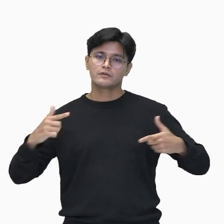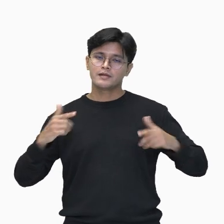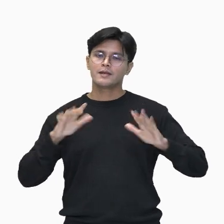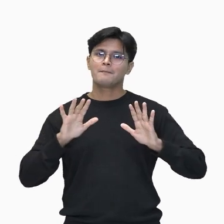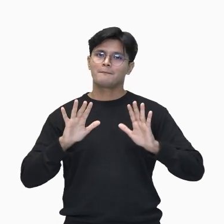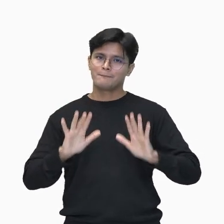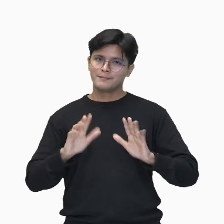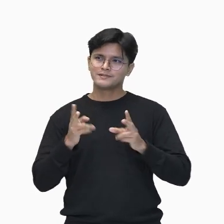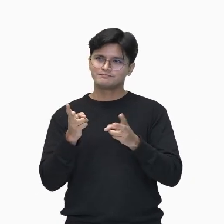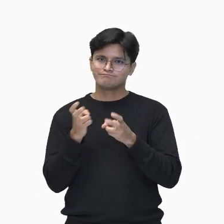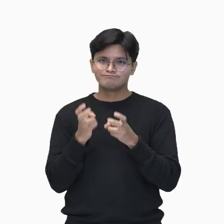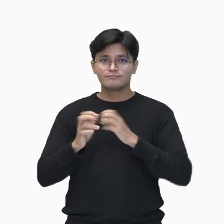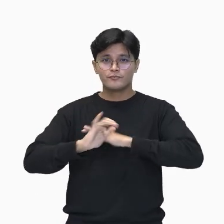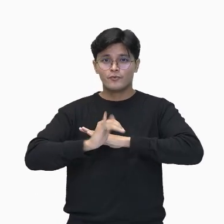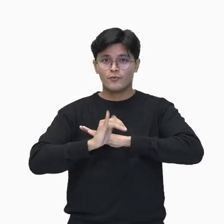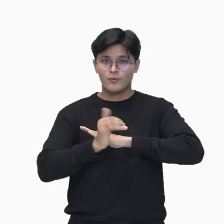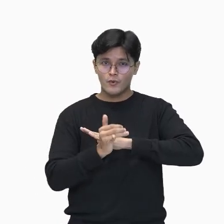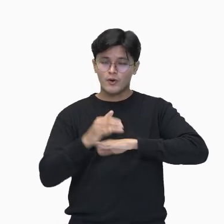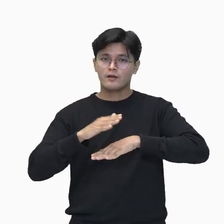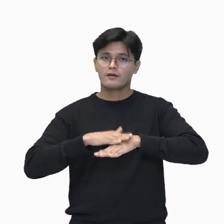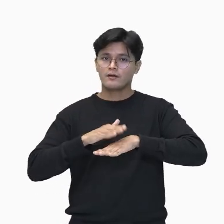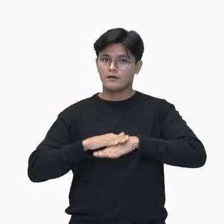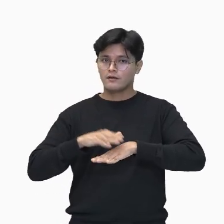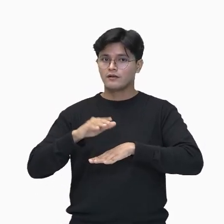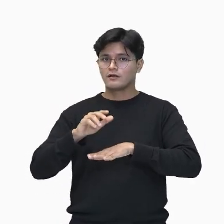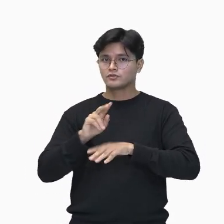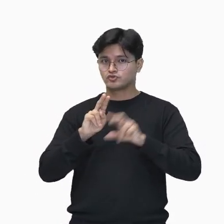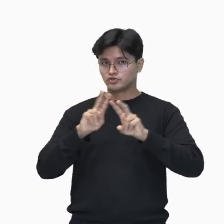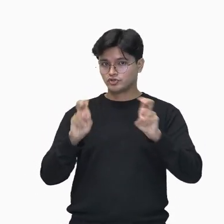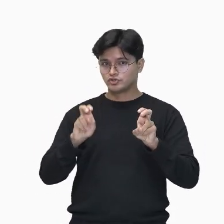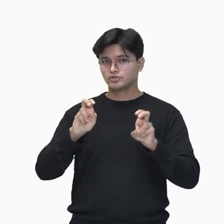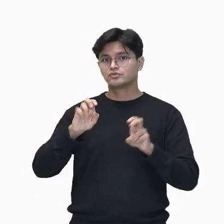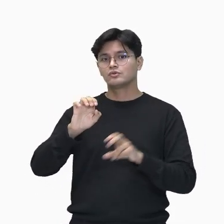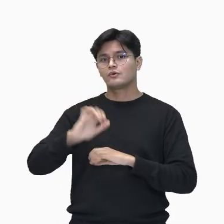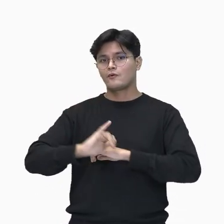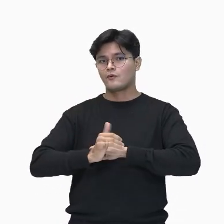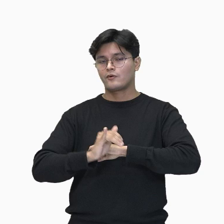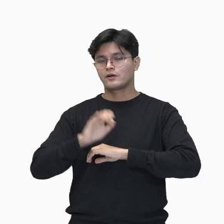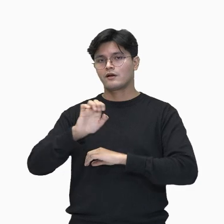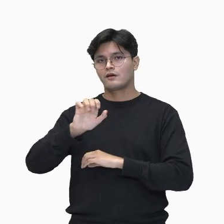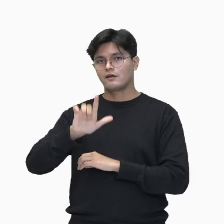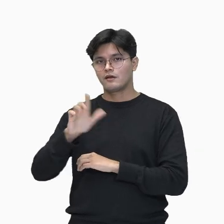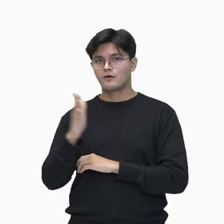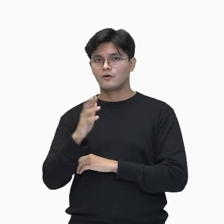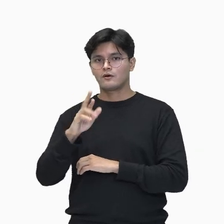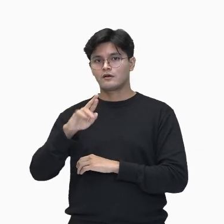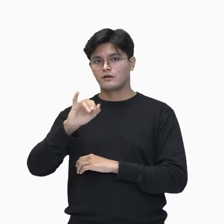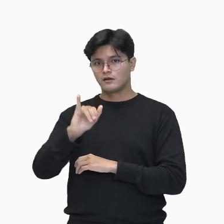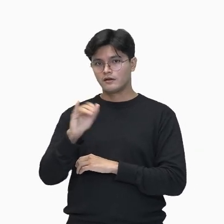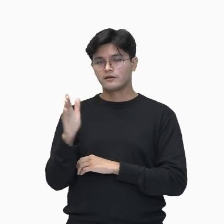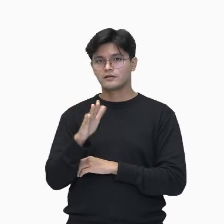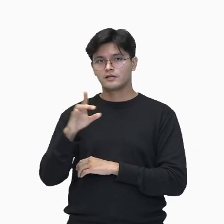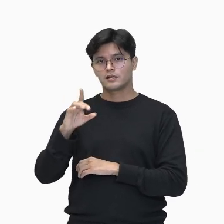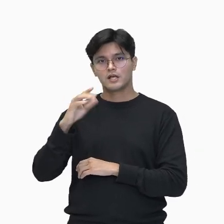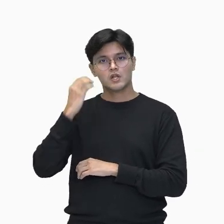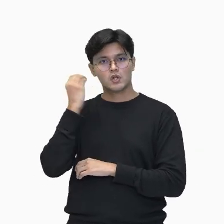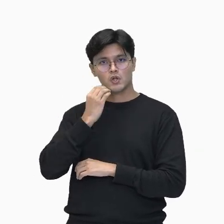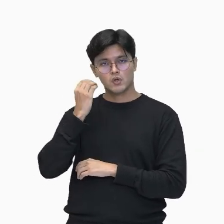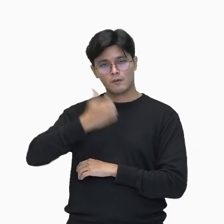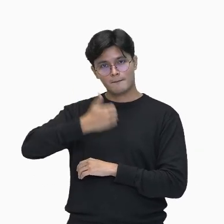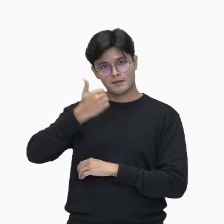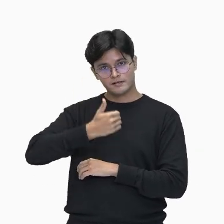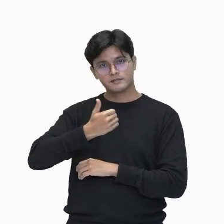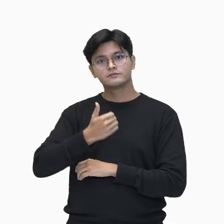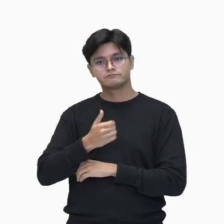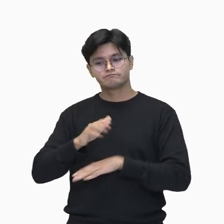uma crônica de eu Rei Dom Pedro e quem escreveu foi Fernão Lopes lembro que ele